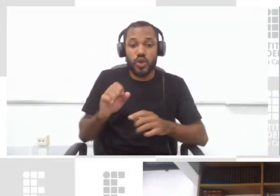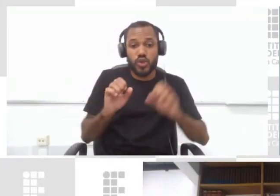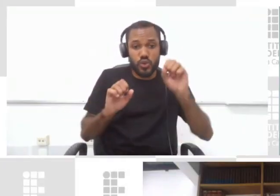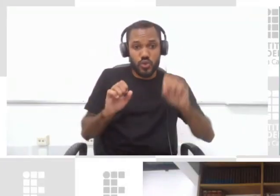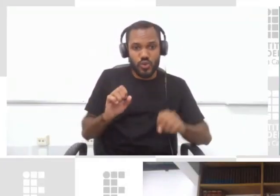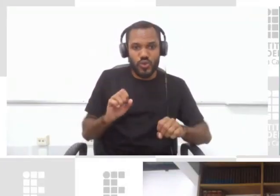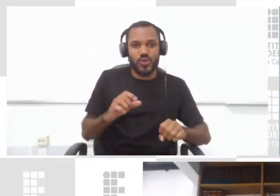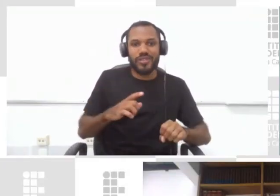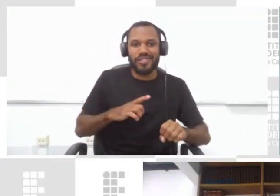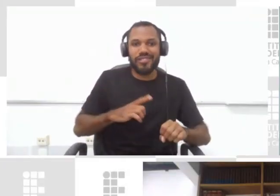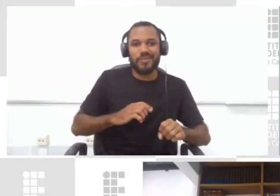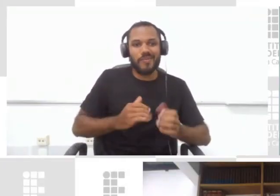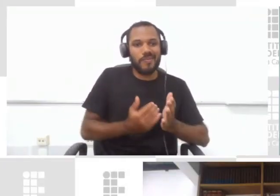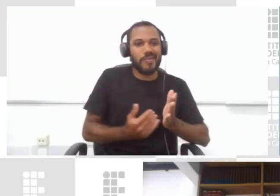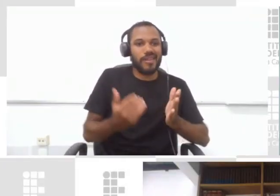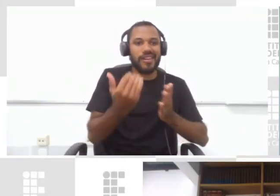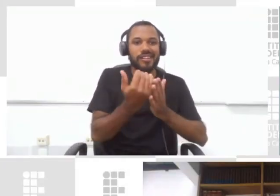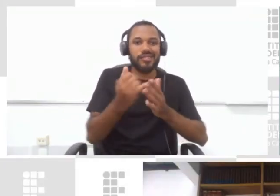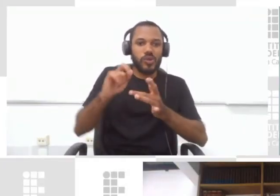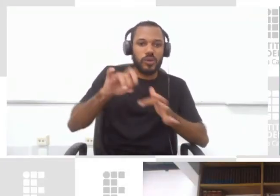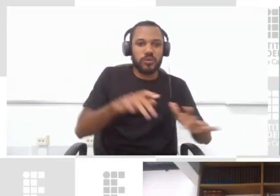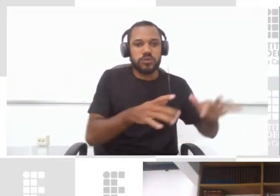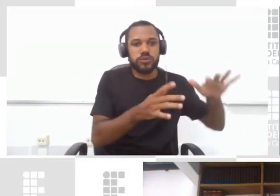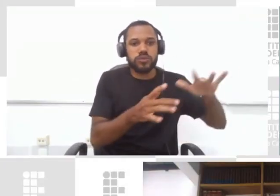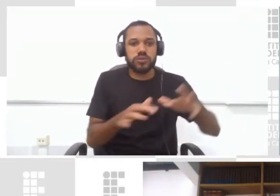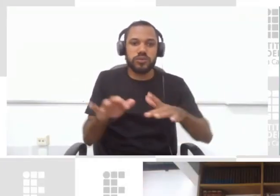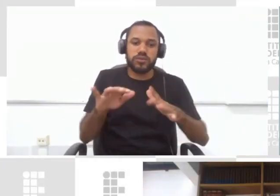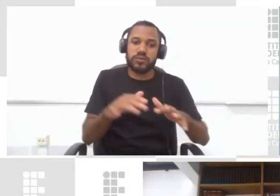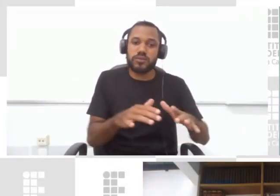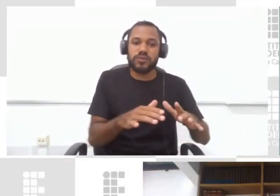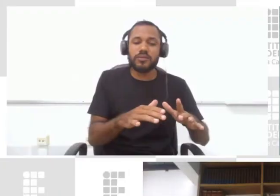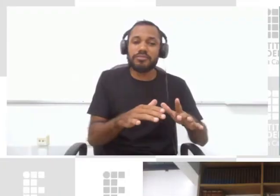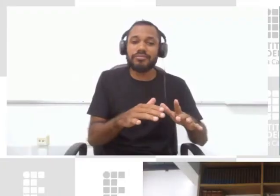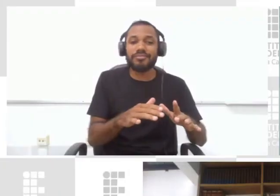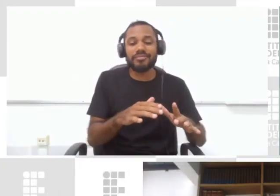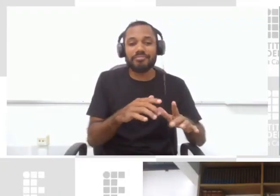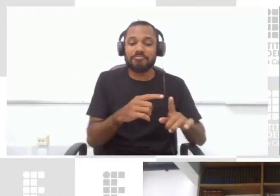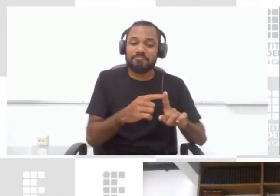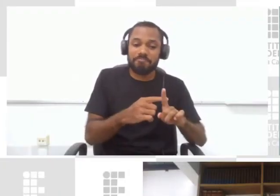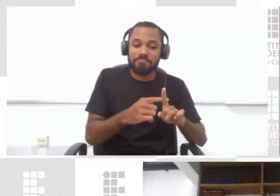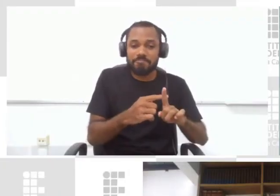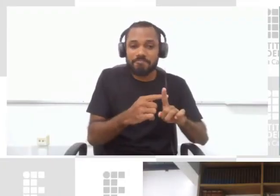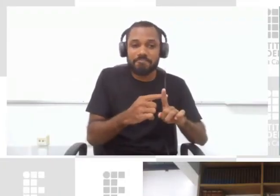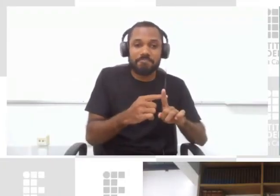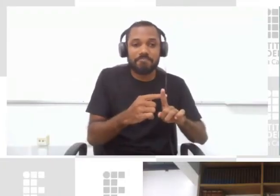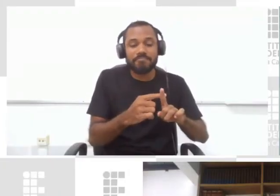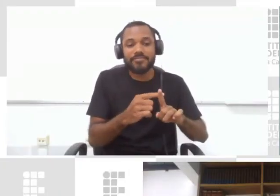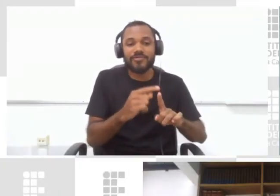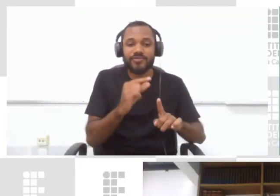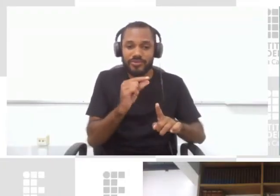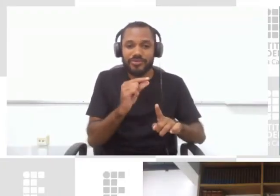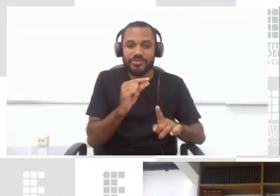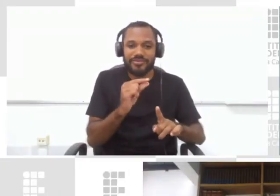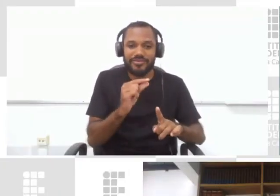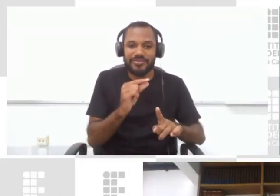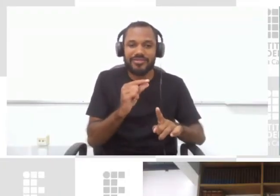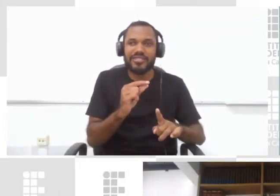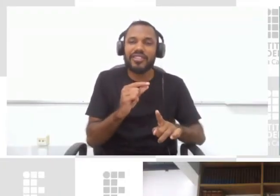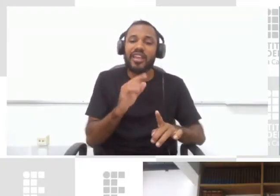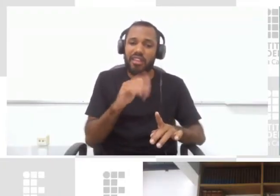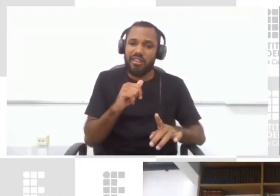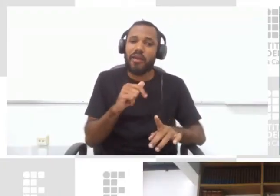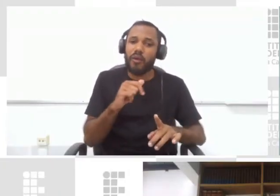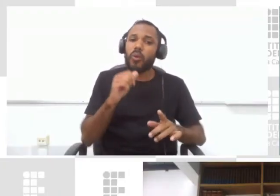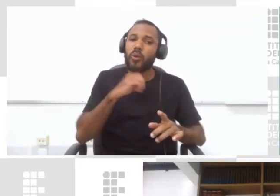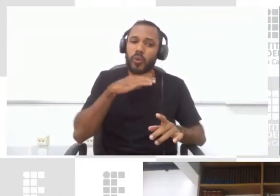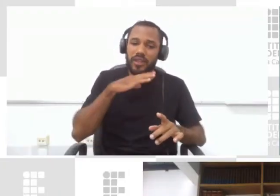do que massa continental. Razão pela qual, portanto, nós temos uma taxa de aquecimento mais lenta, ainda assim rapidíssima, mas mais